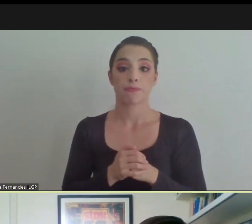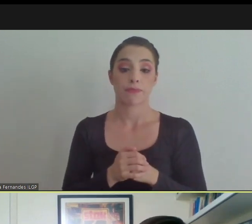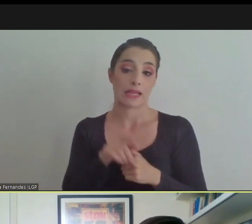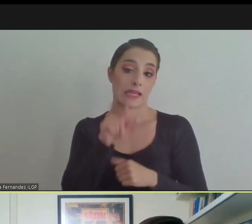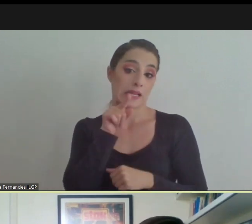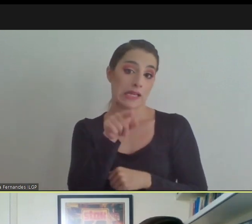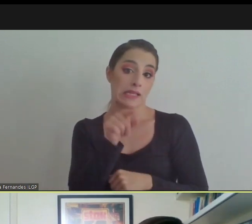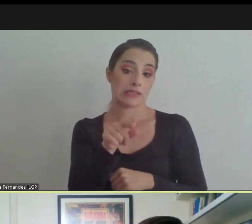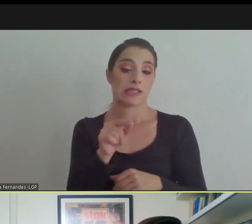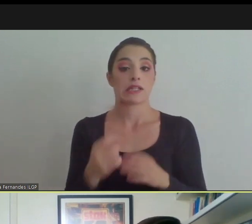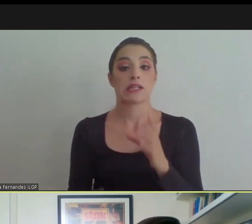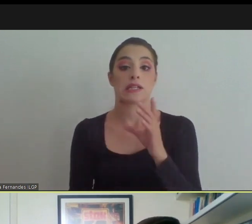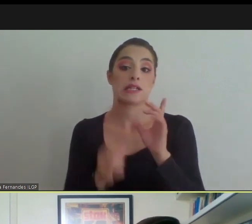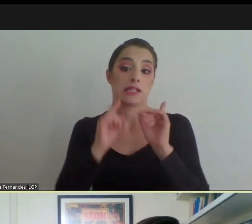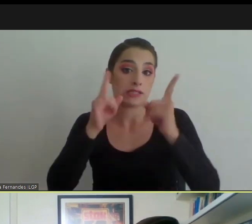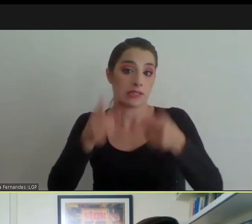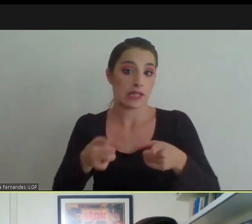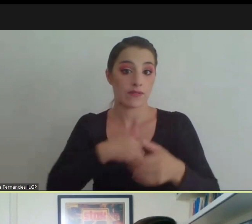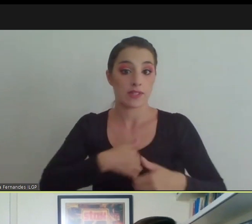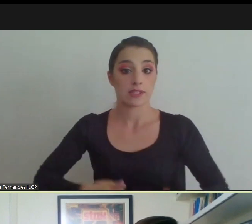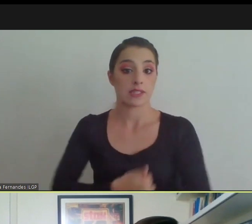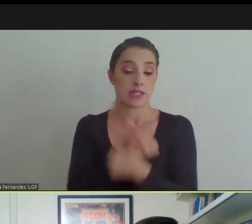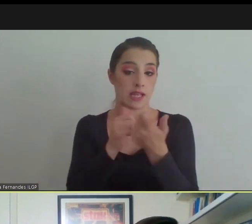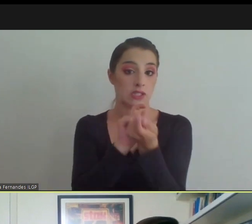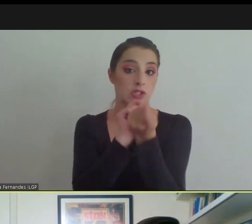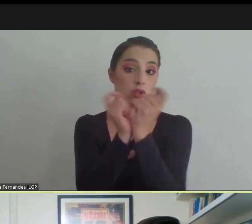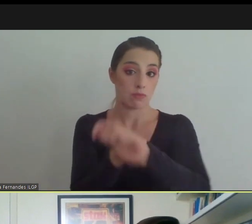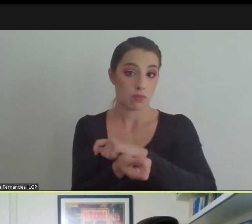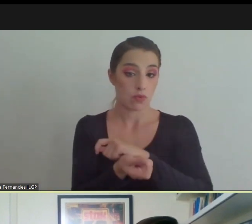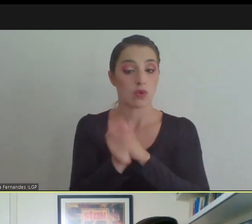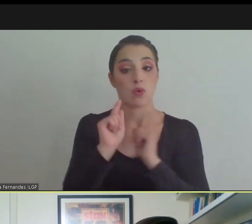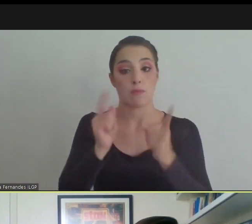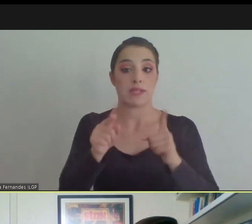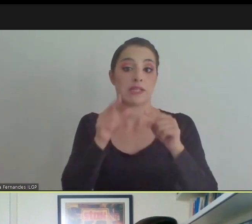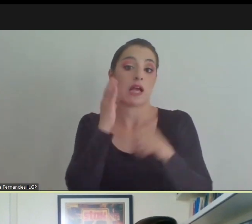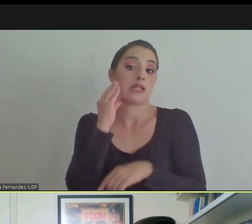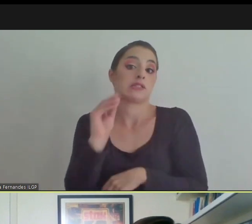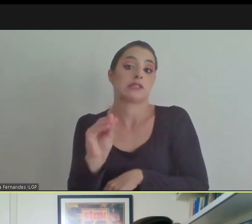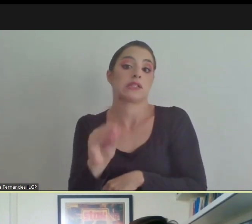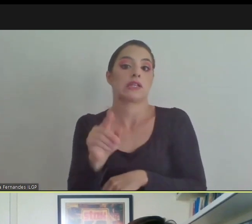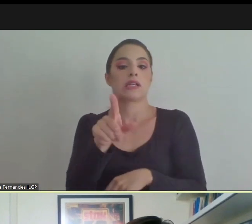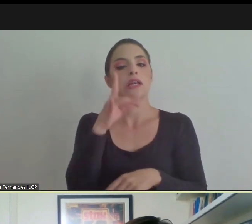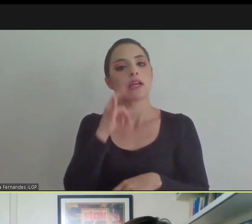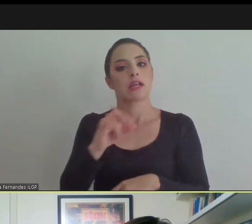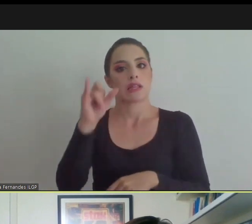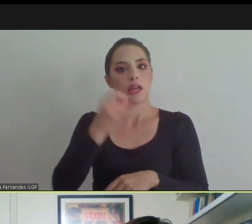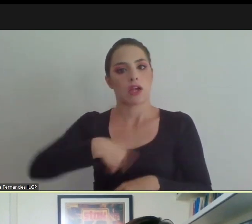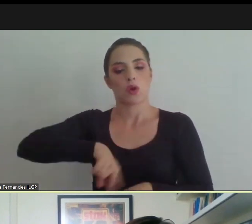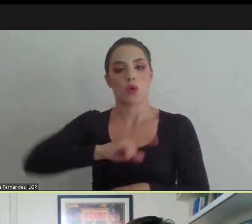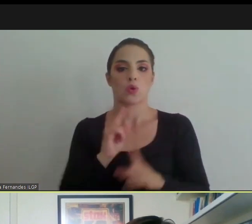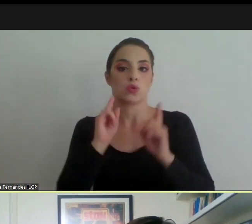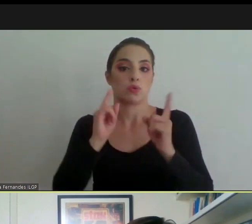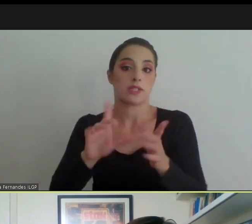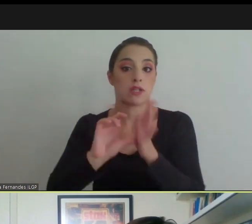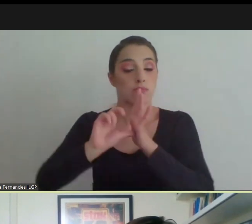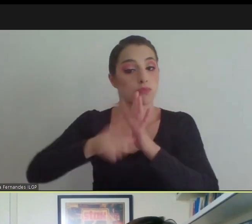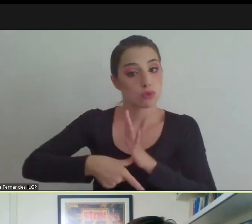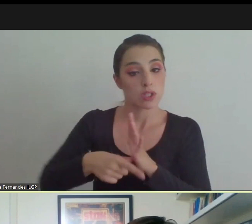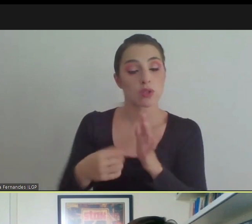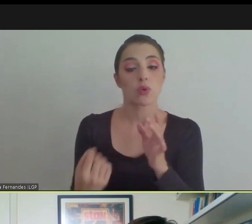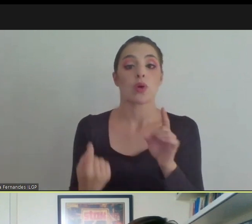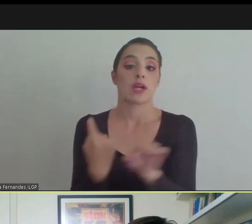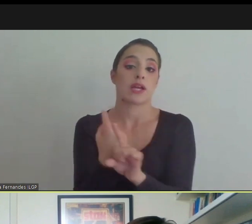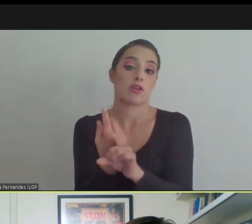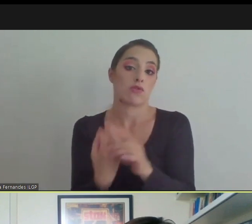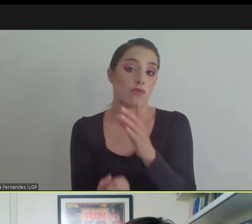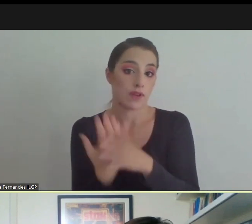Essa iniciativa Cidades que Transformam nasce assim, então, com essa ideia de pegar o que nós chamamos de projetos de inovação para a